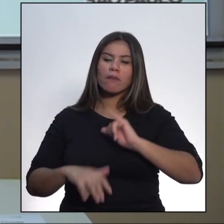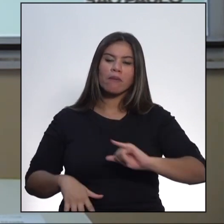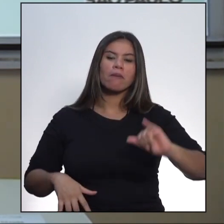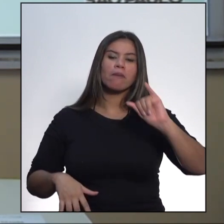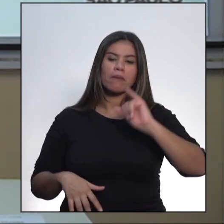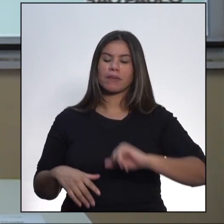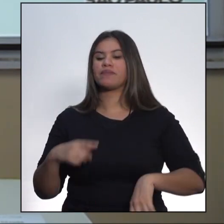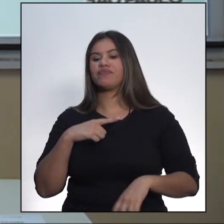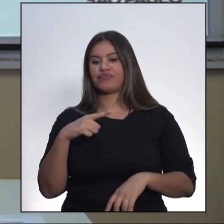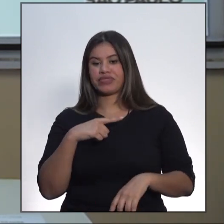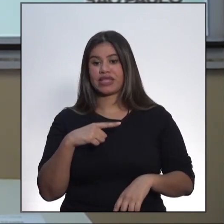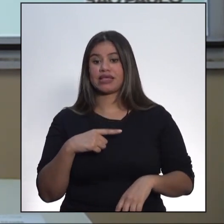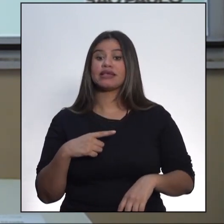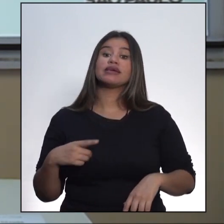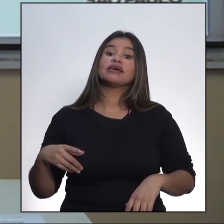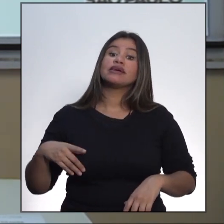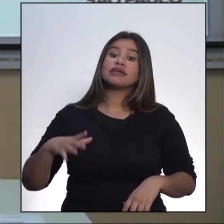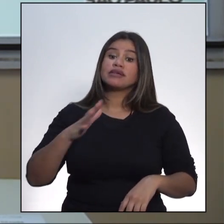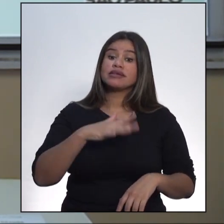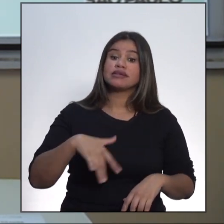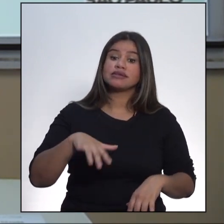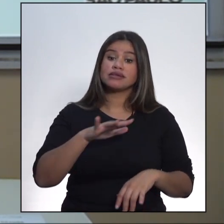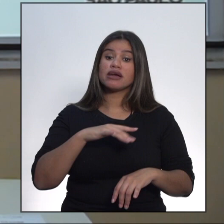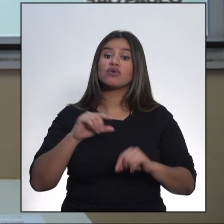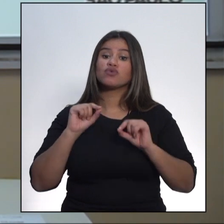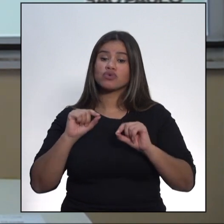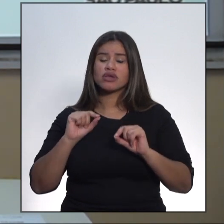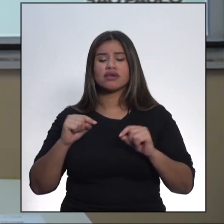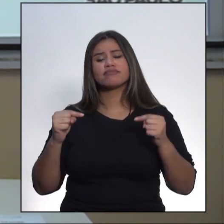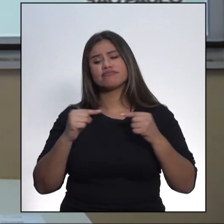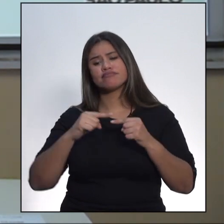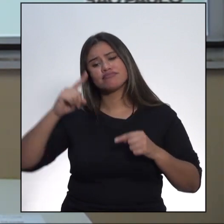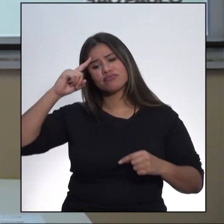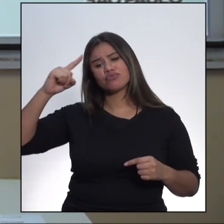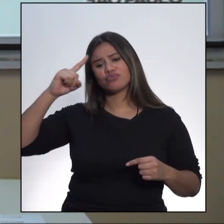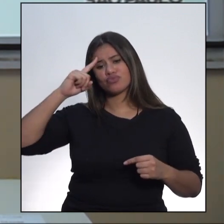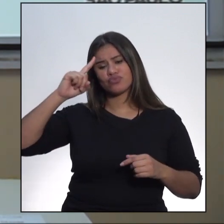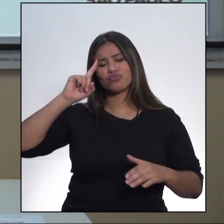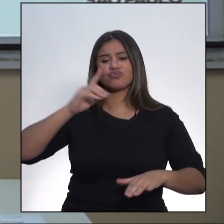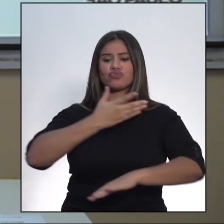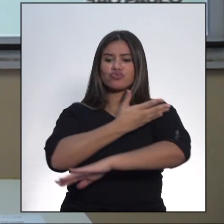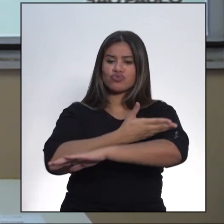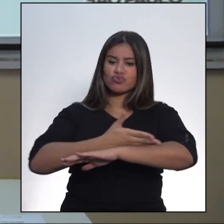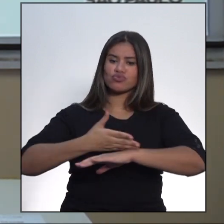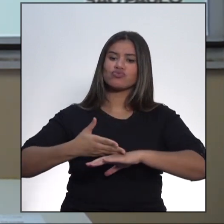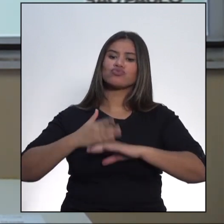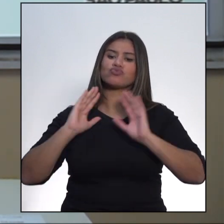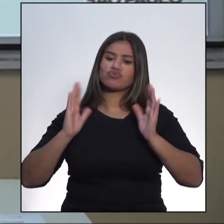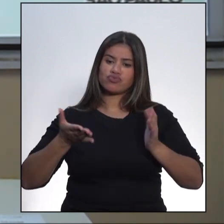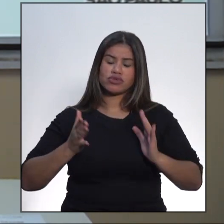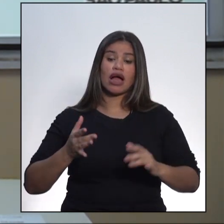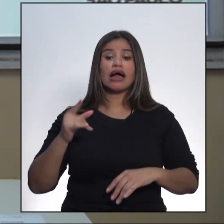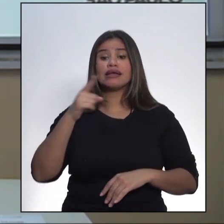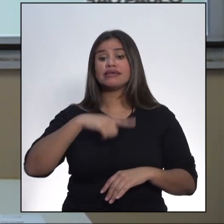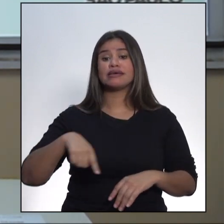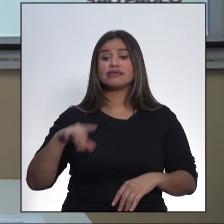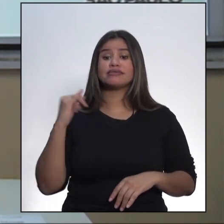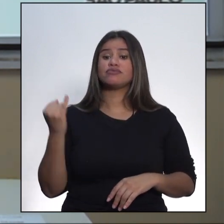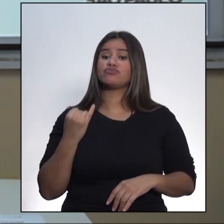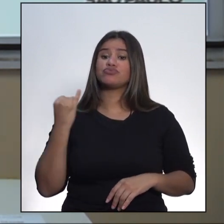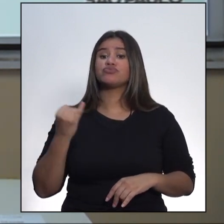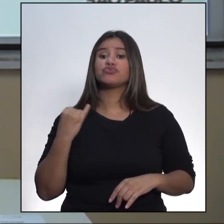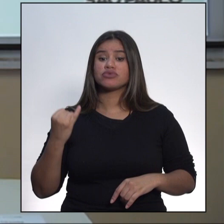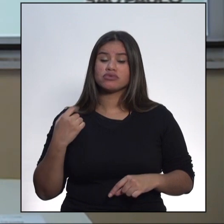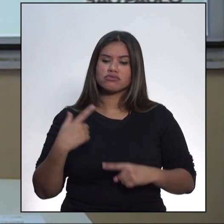essas notícias, elas fazem parte do nosso cotidiano. E elas são importantes. Por que são importantes